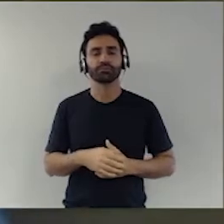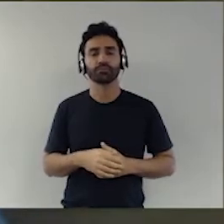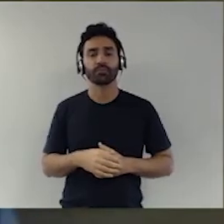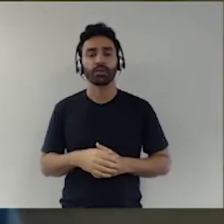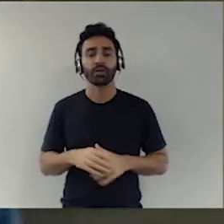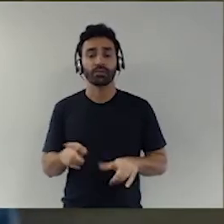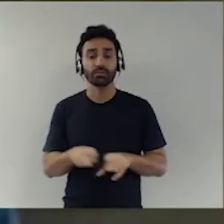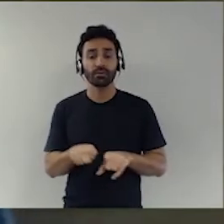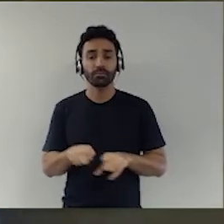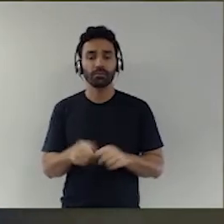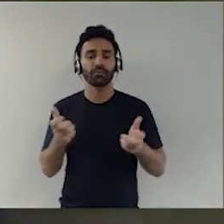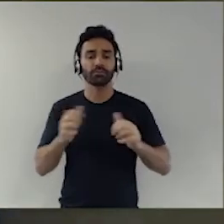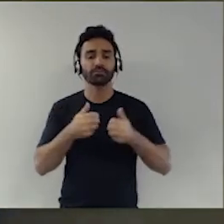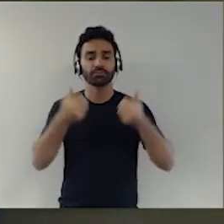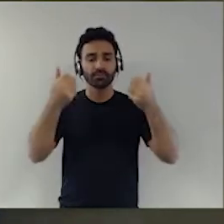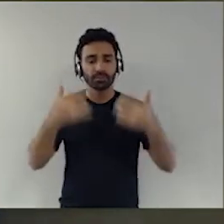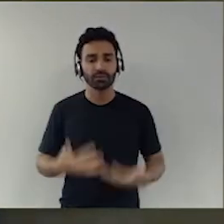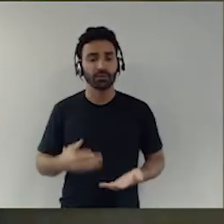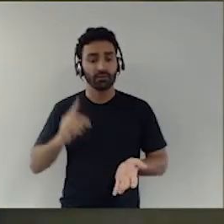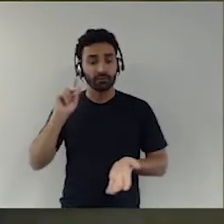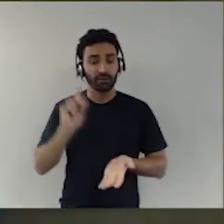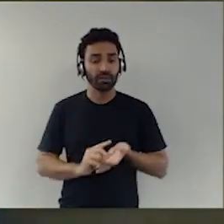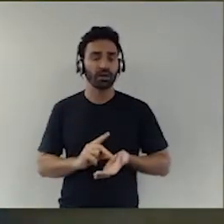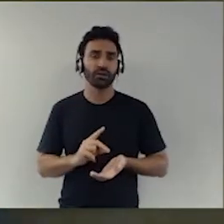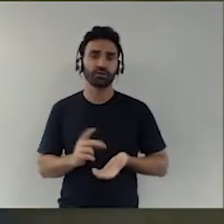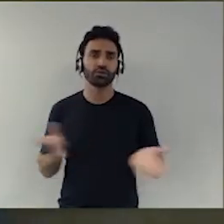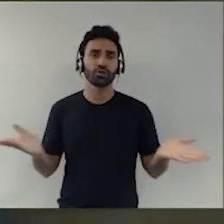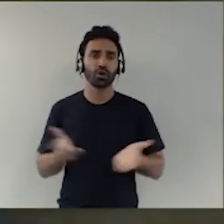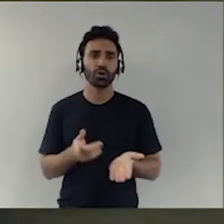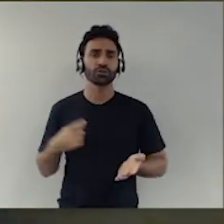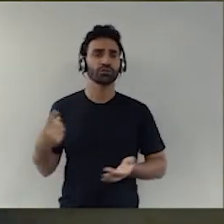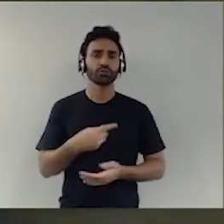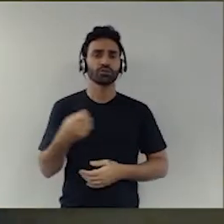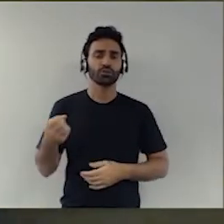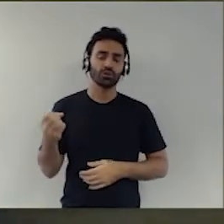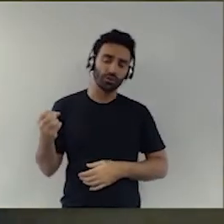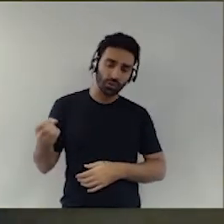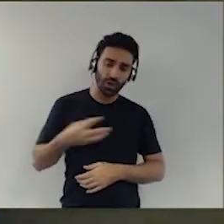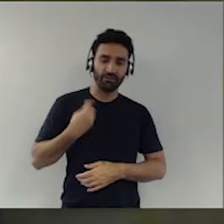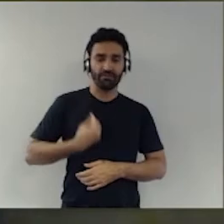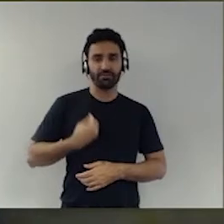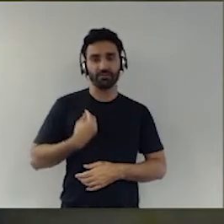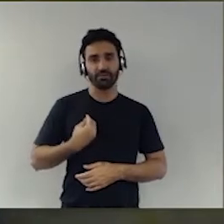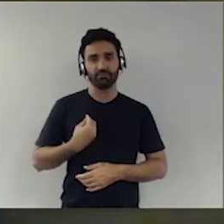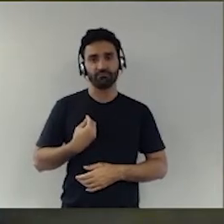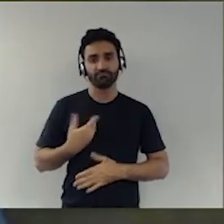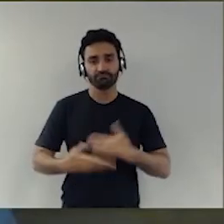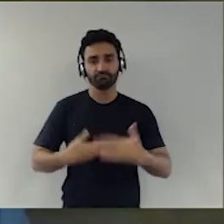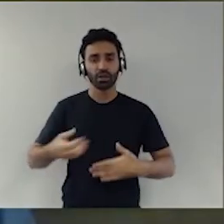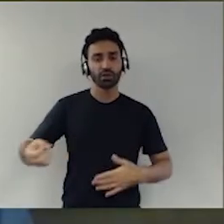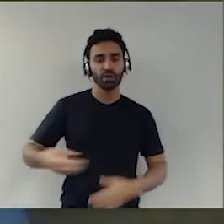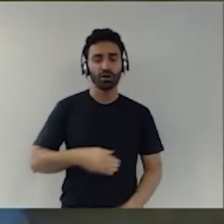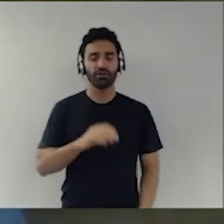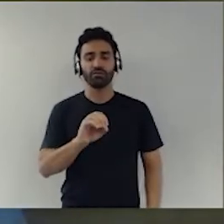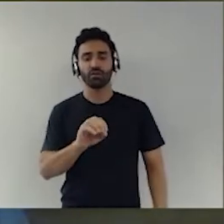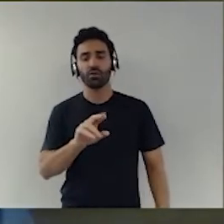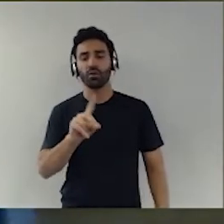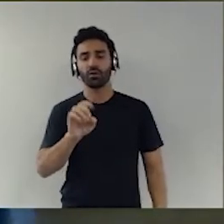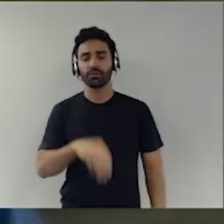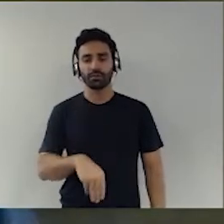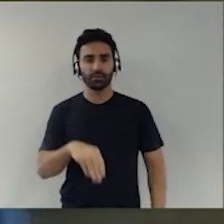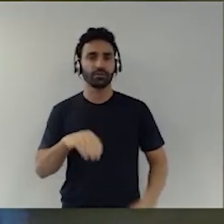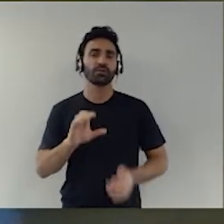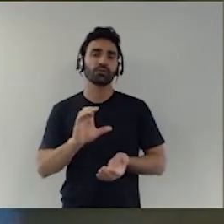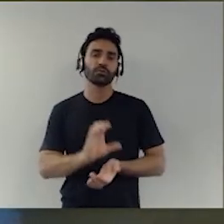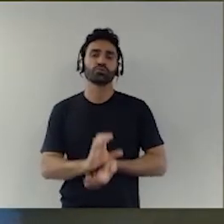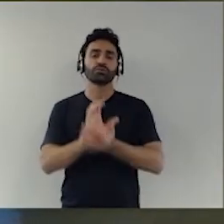dizer que, de fato, estamos diante de um novo momento, estamos diante de uma nova ordem constitucional, que,